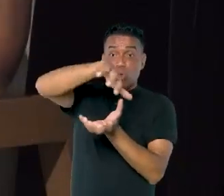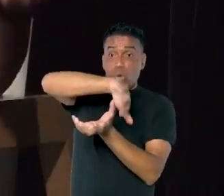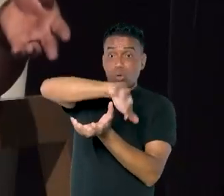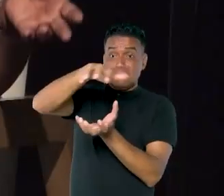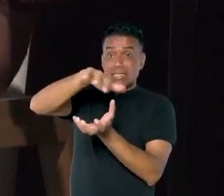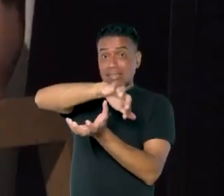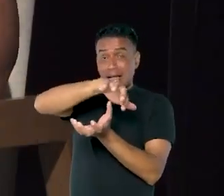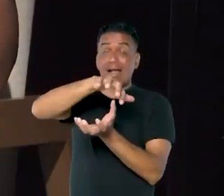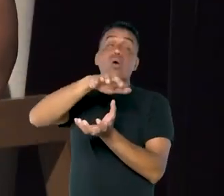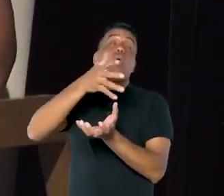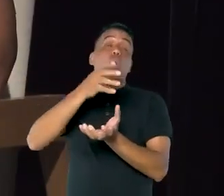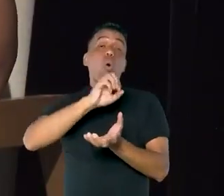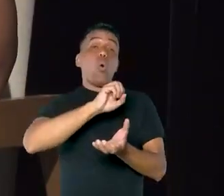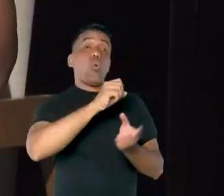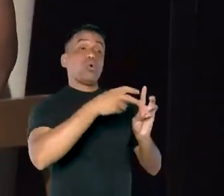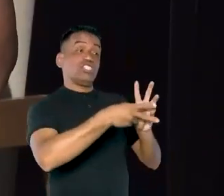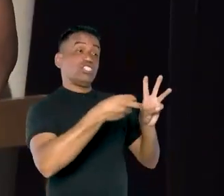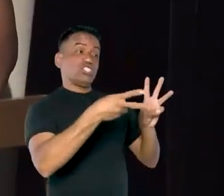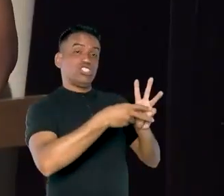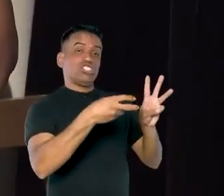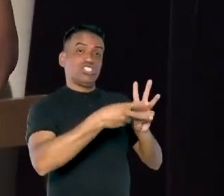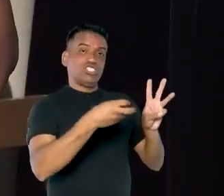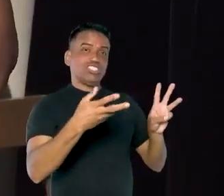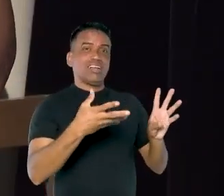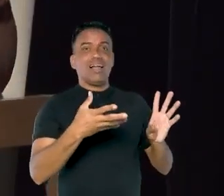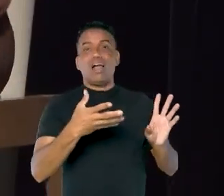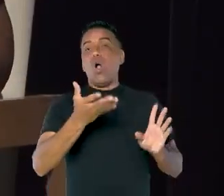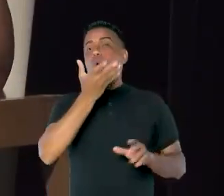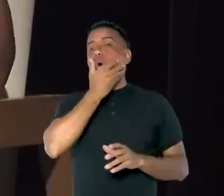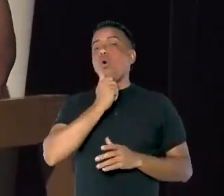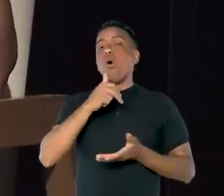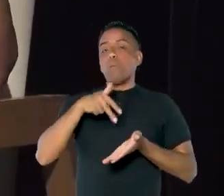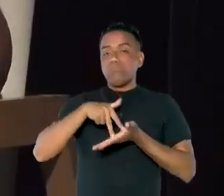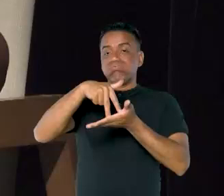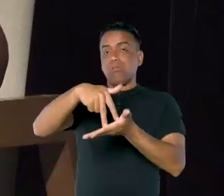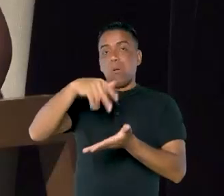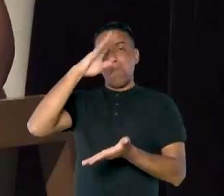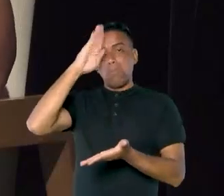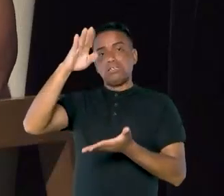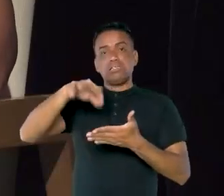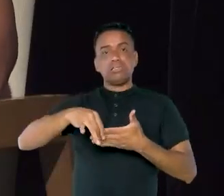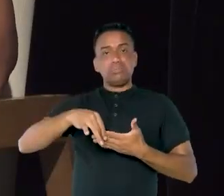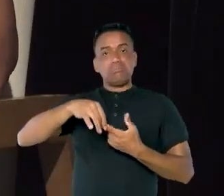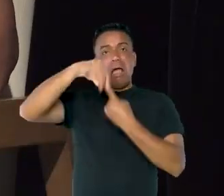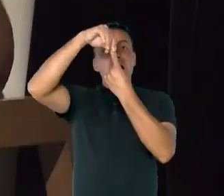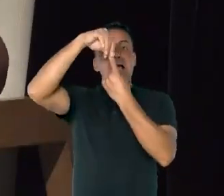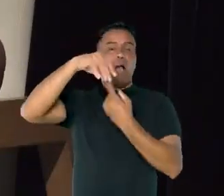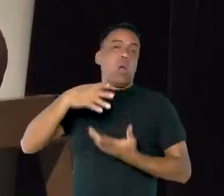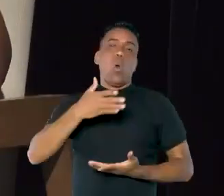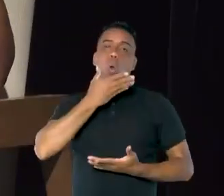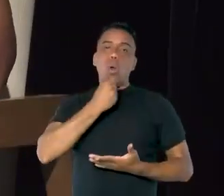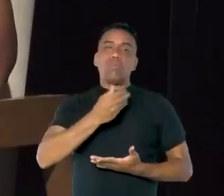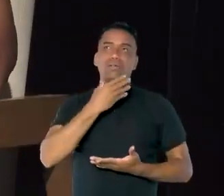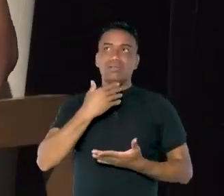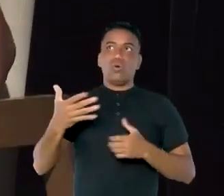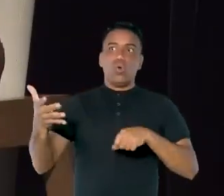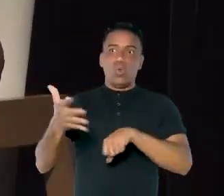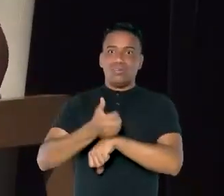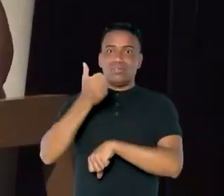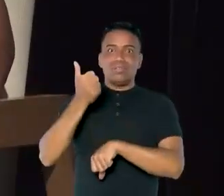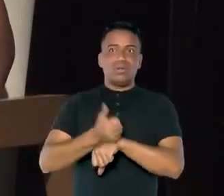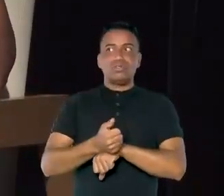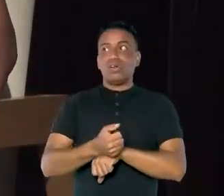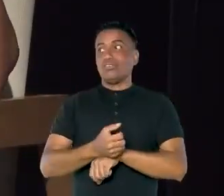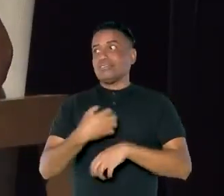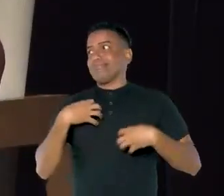mundo indígena. Né? Essa coisa de paternalidade que teve, né, através da colonização, ele